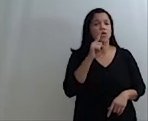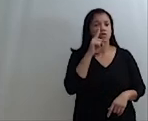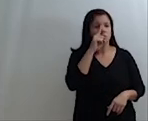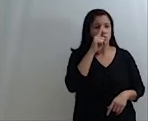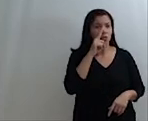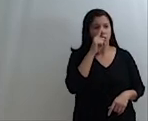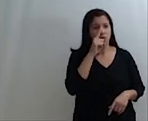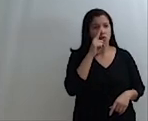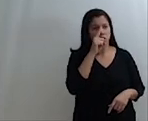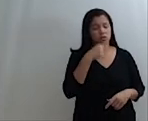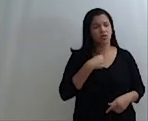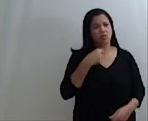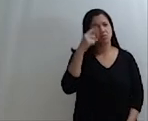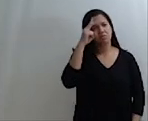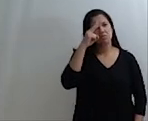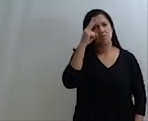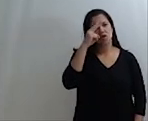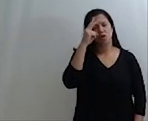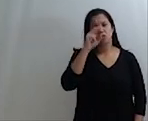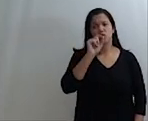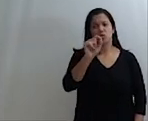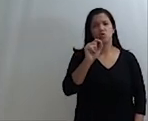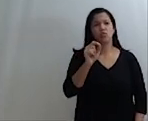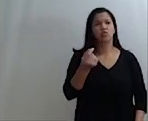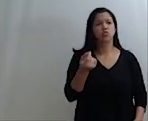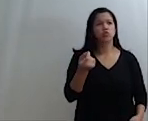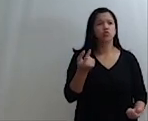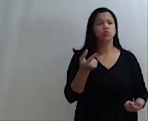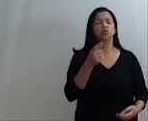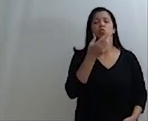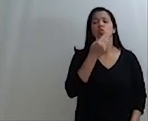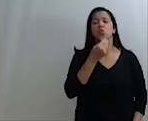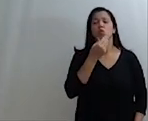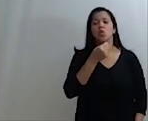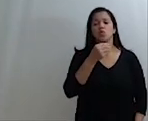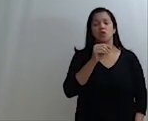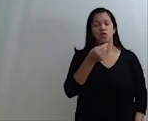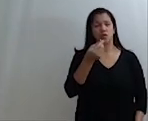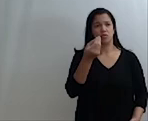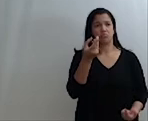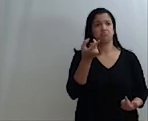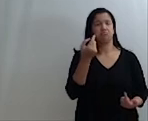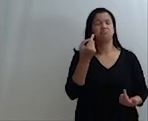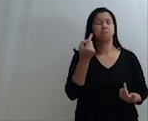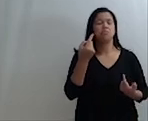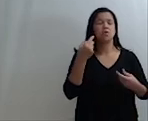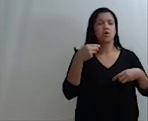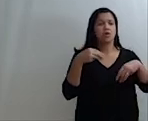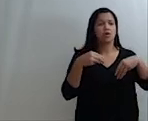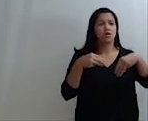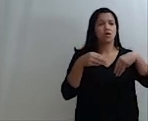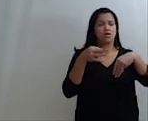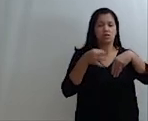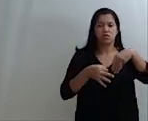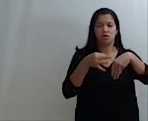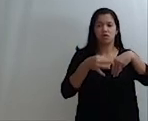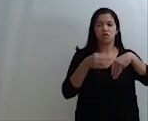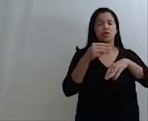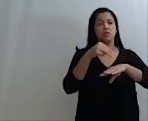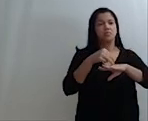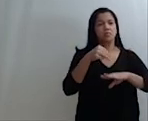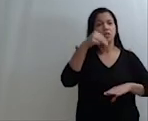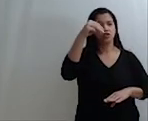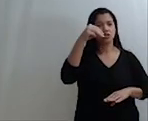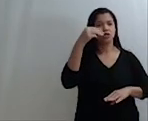aqui a lição do eminente magistrado Dr Rodrigo capz que na sua dissertação de Mestrado que